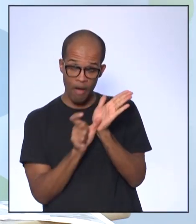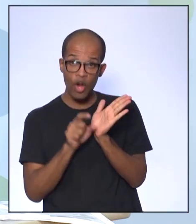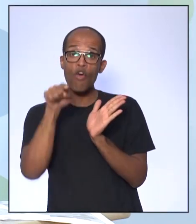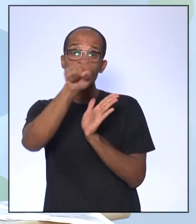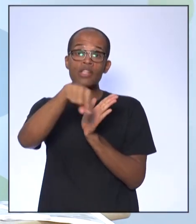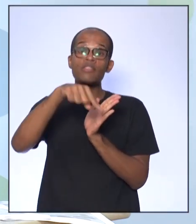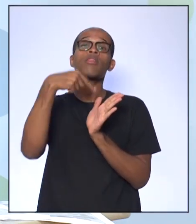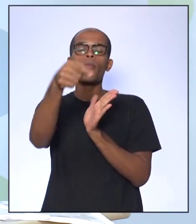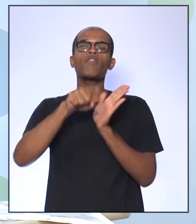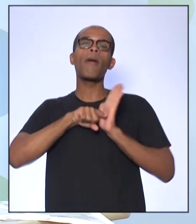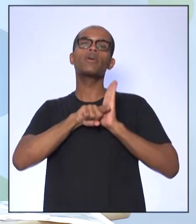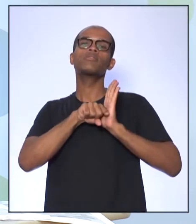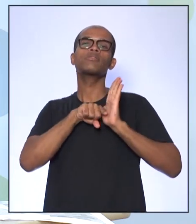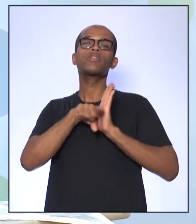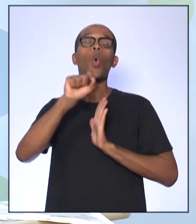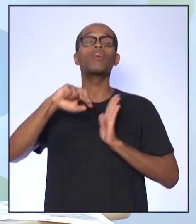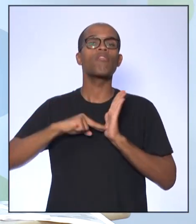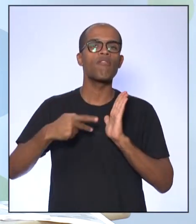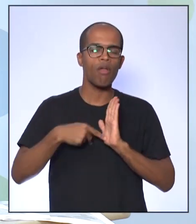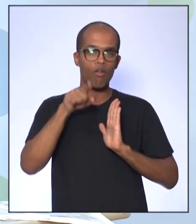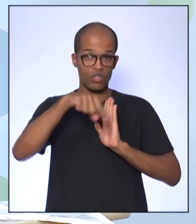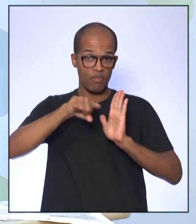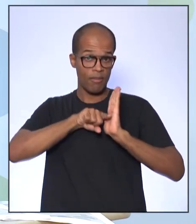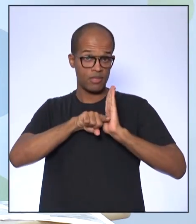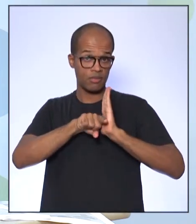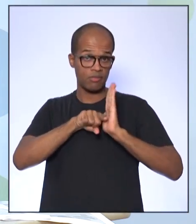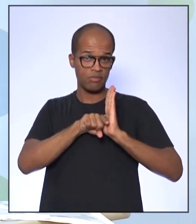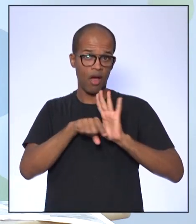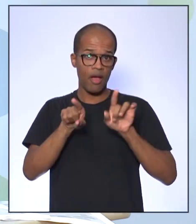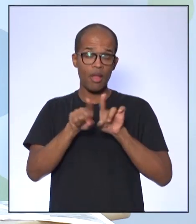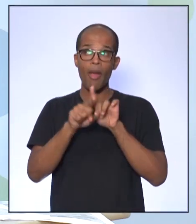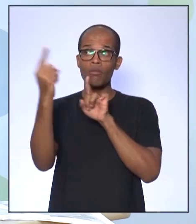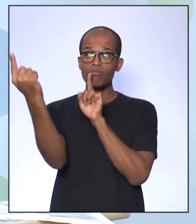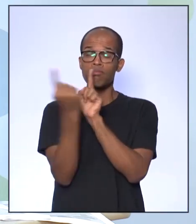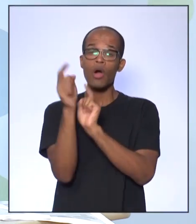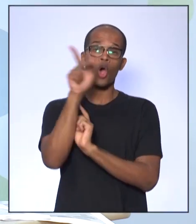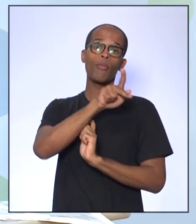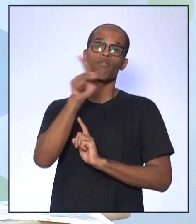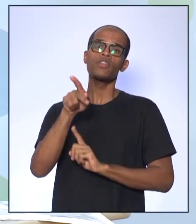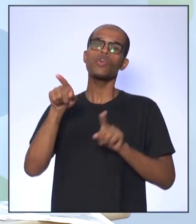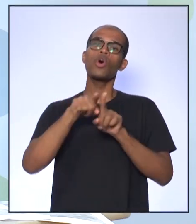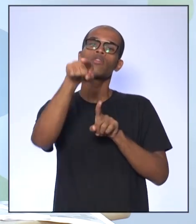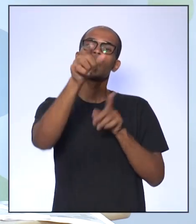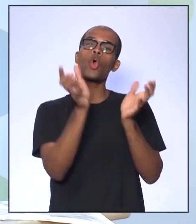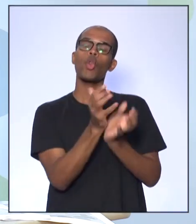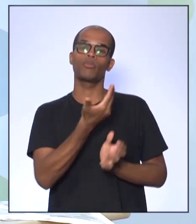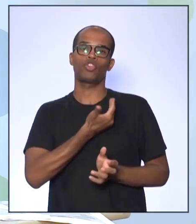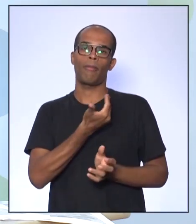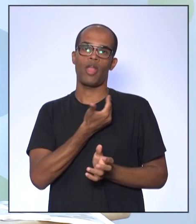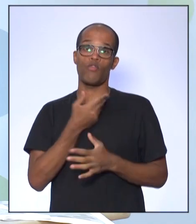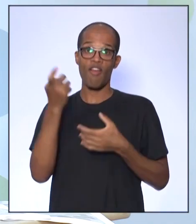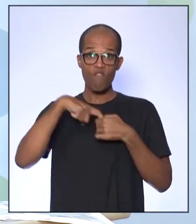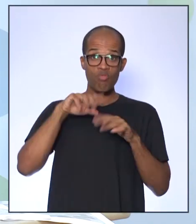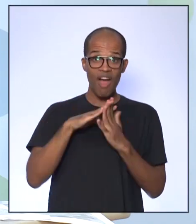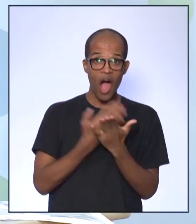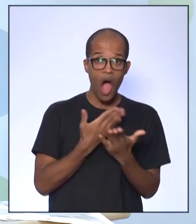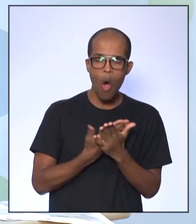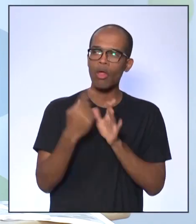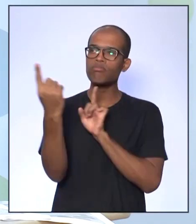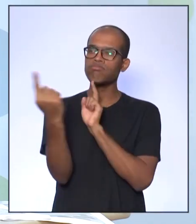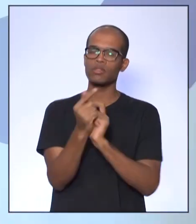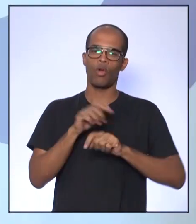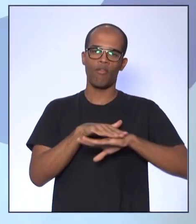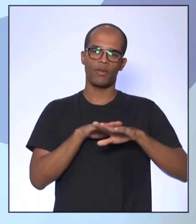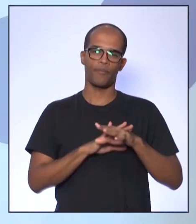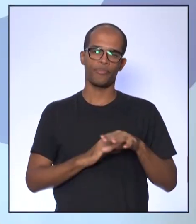vocês pesquisarem o significado, né? E conversar com o seu professor e com os seus amigos, né? Quando voltarem às aulas. Tem mais